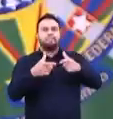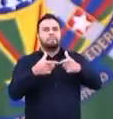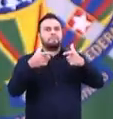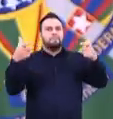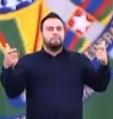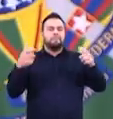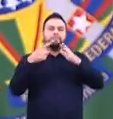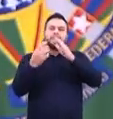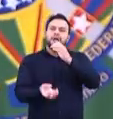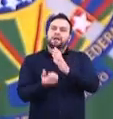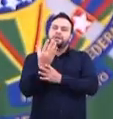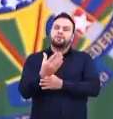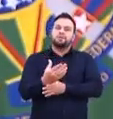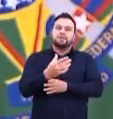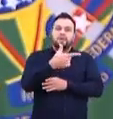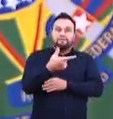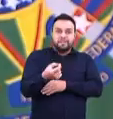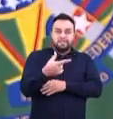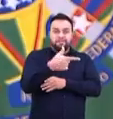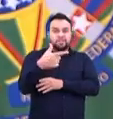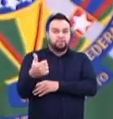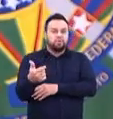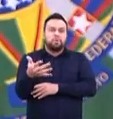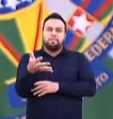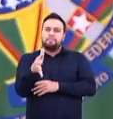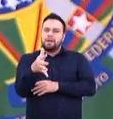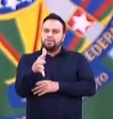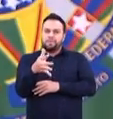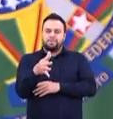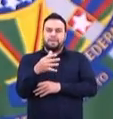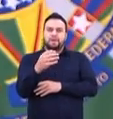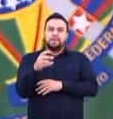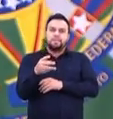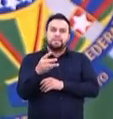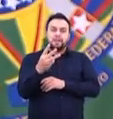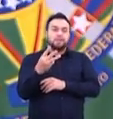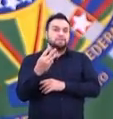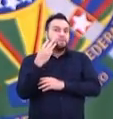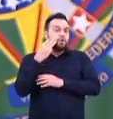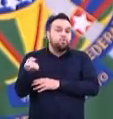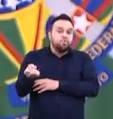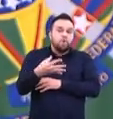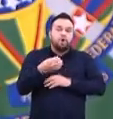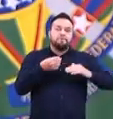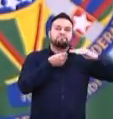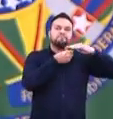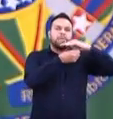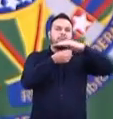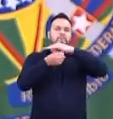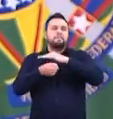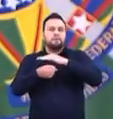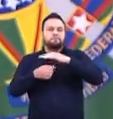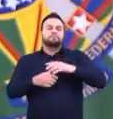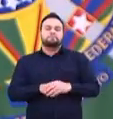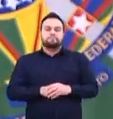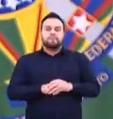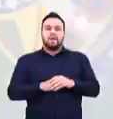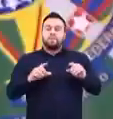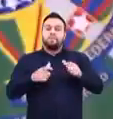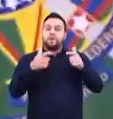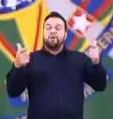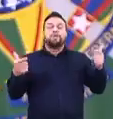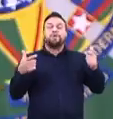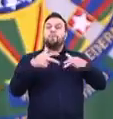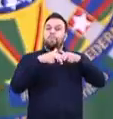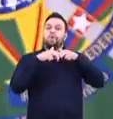Nós criamos entre 20 e 21 aproximadamente 3 milhões de novos empregos. E grande parte disso